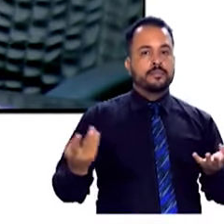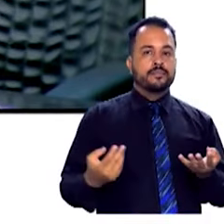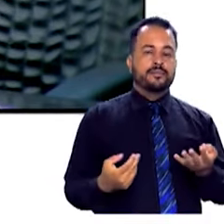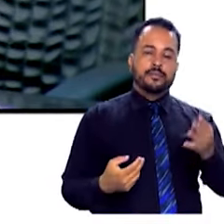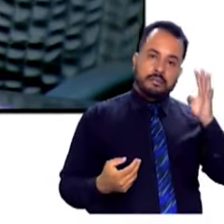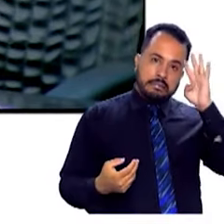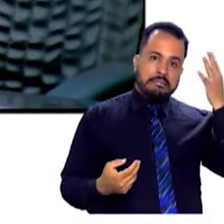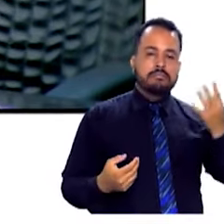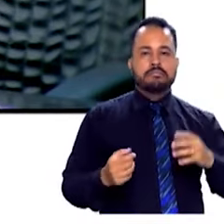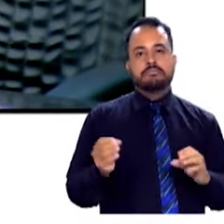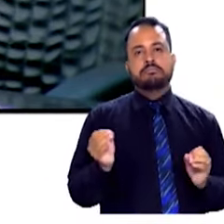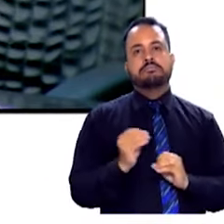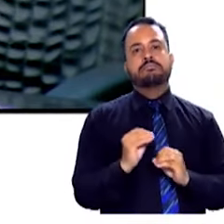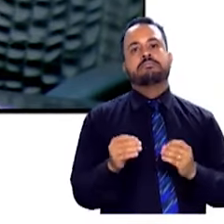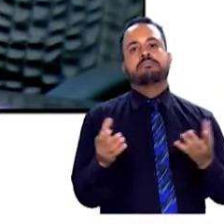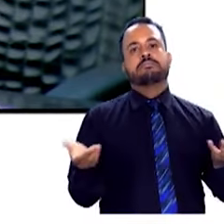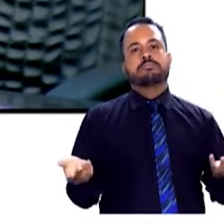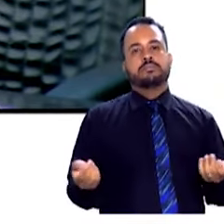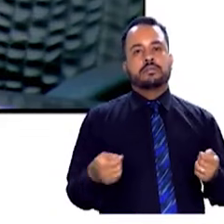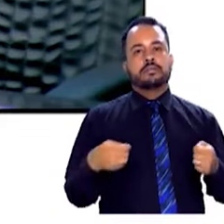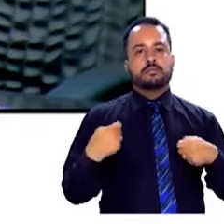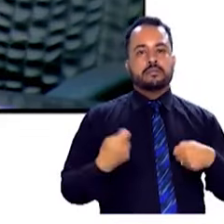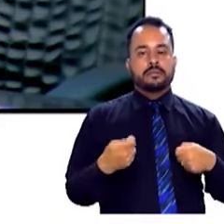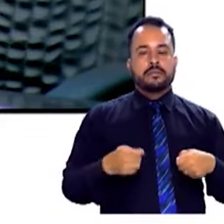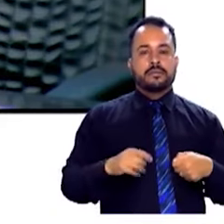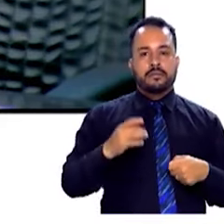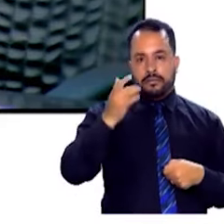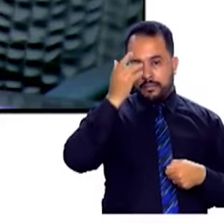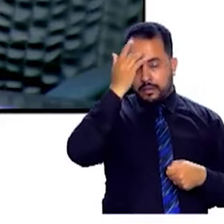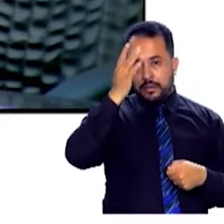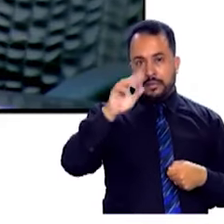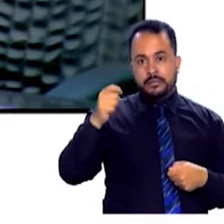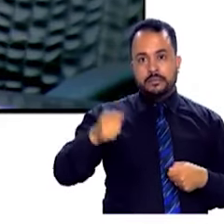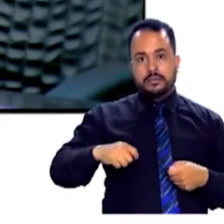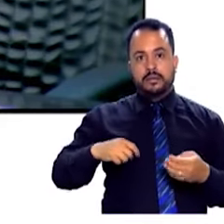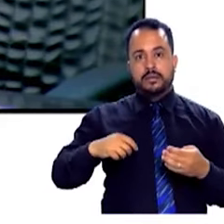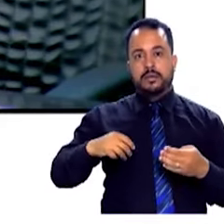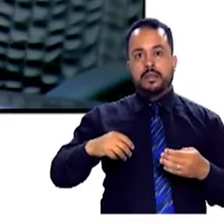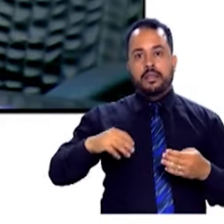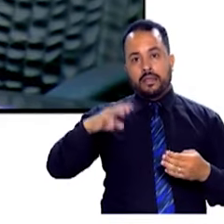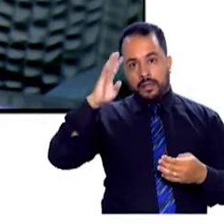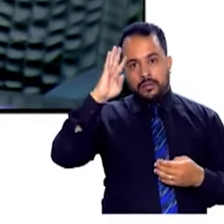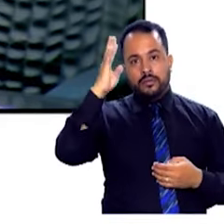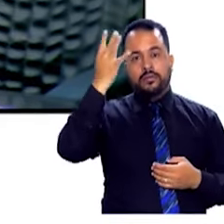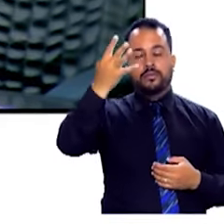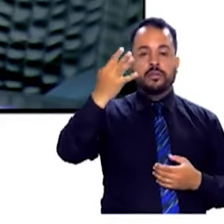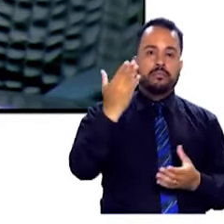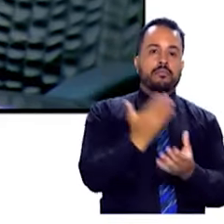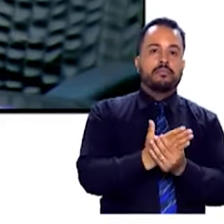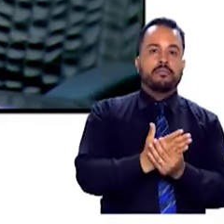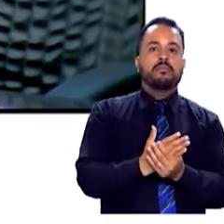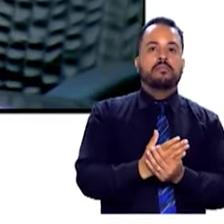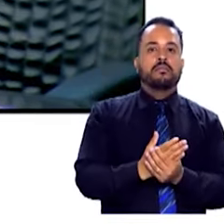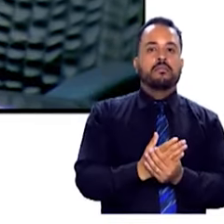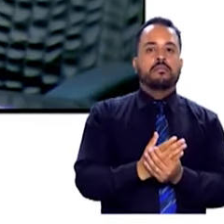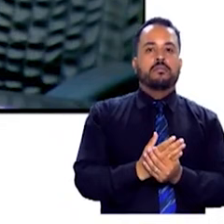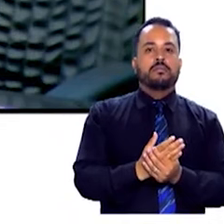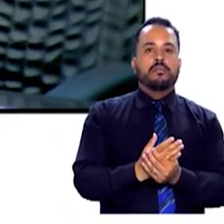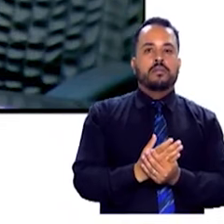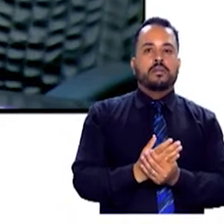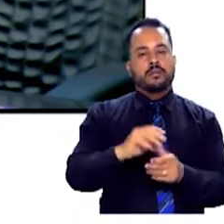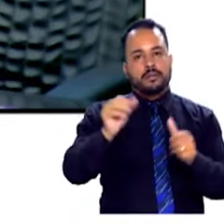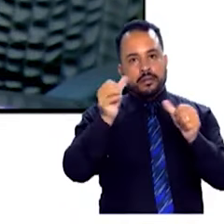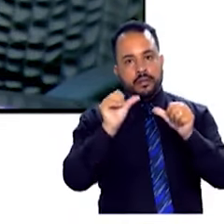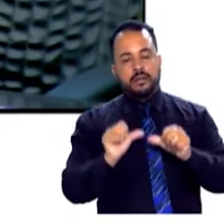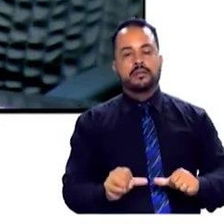havia uma justificativa Então seria mais fácil justificar logo a decisão de mérito do recurso E aí o filtro de relevância deria completamente sua razão de